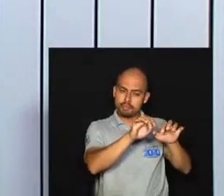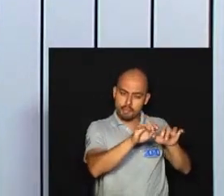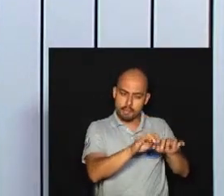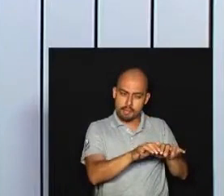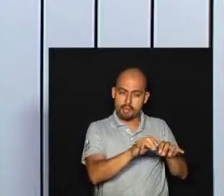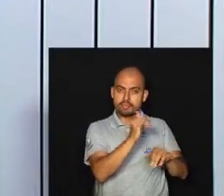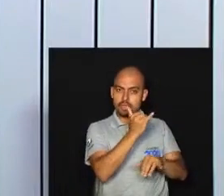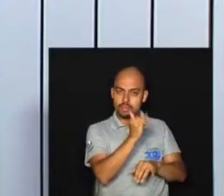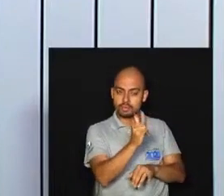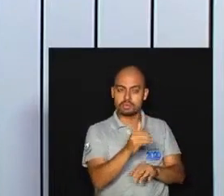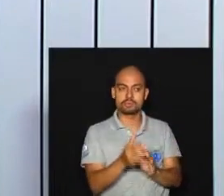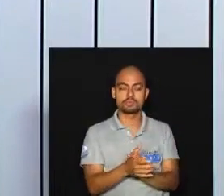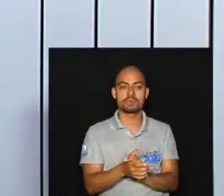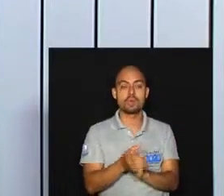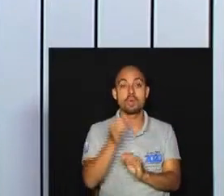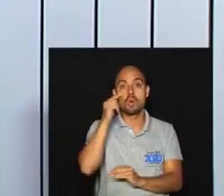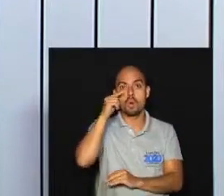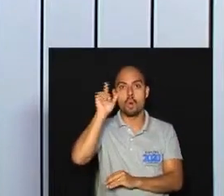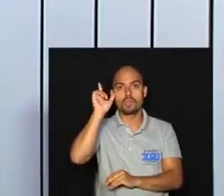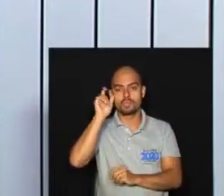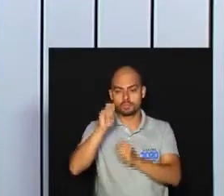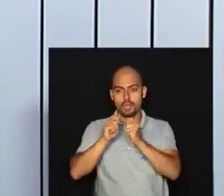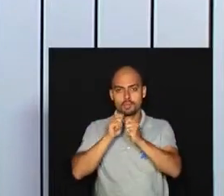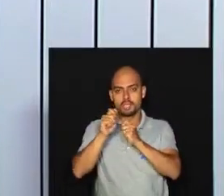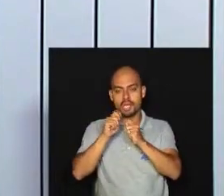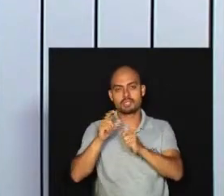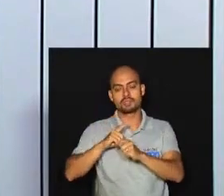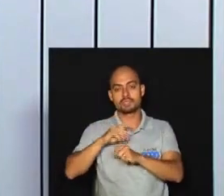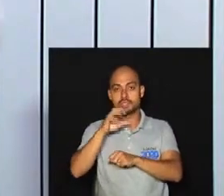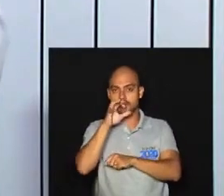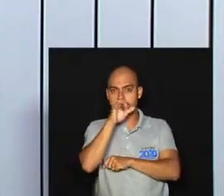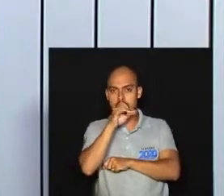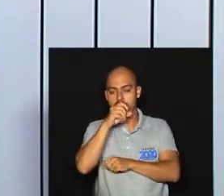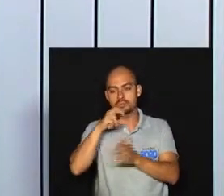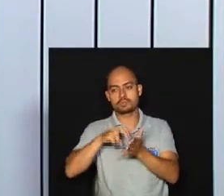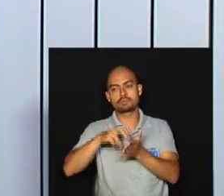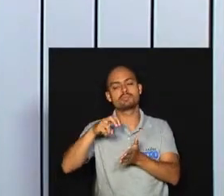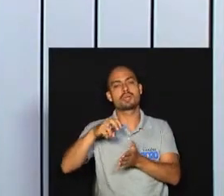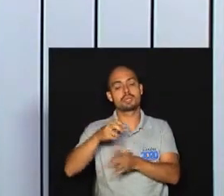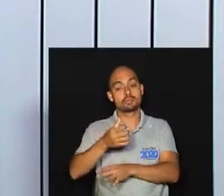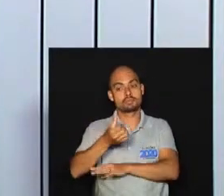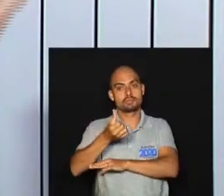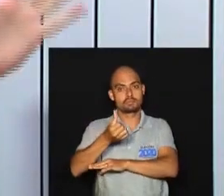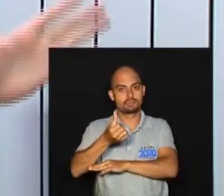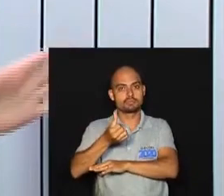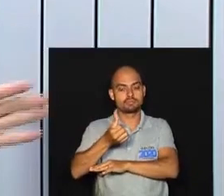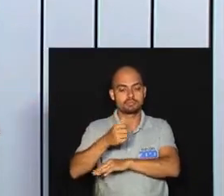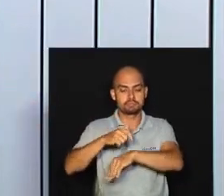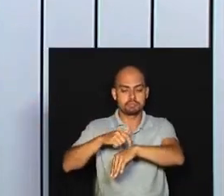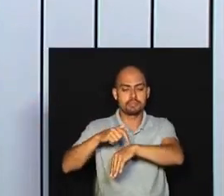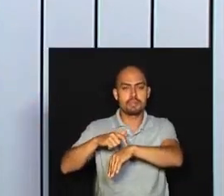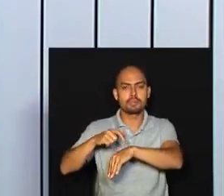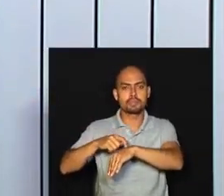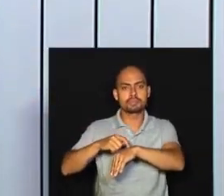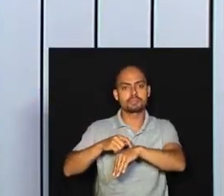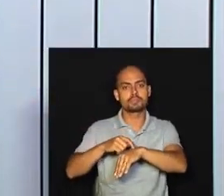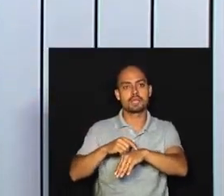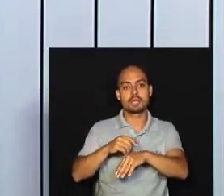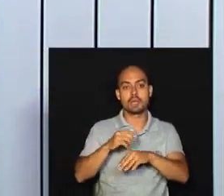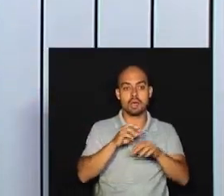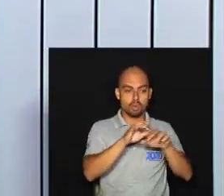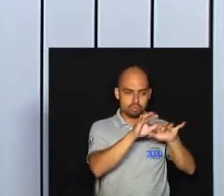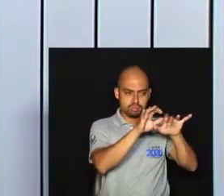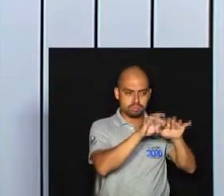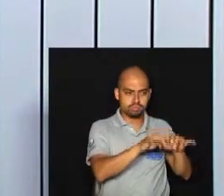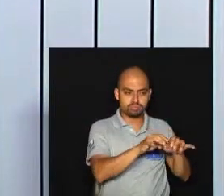E ontem, conforme a gente viu aí na reportagem, no sábado, cedinho, logo às 6 horas da manhã, as urnas saíram e